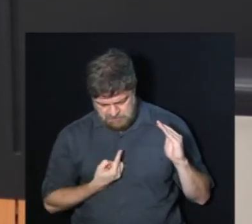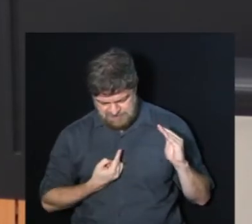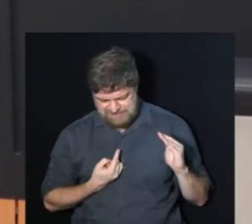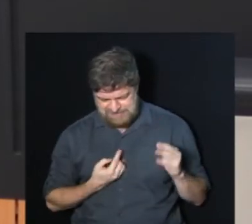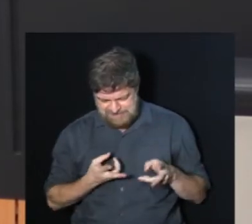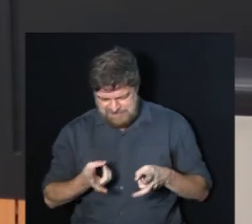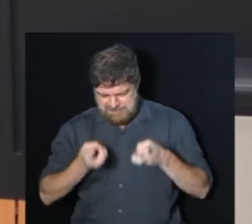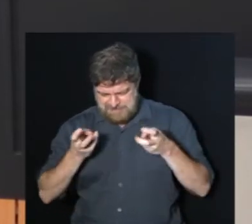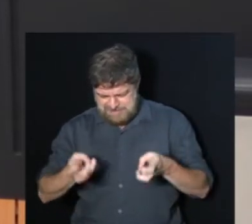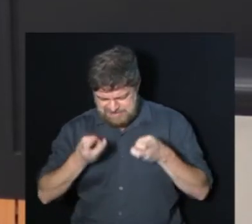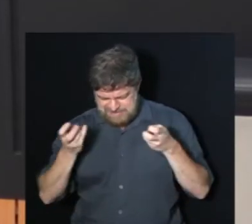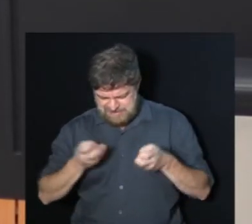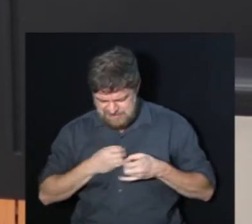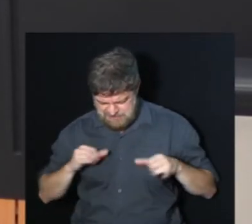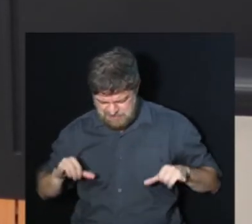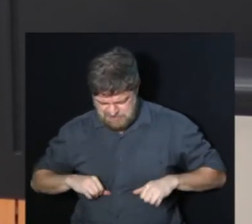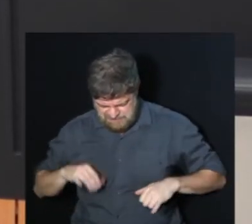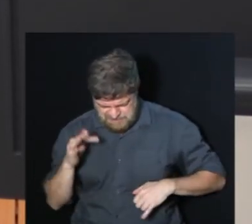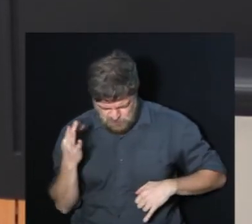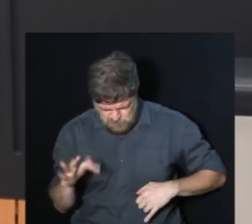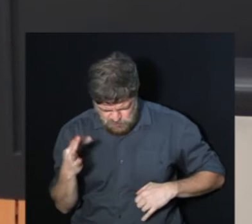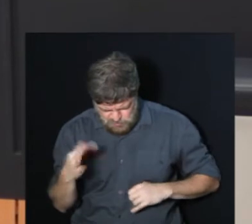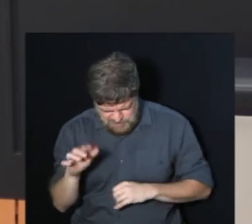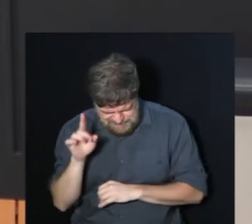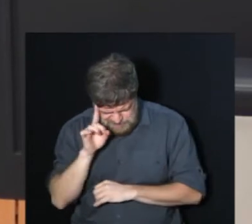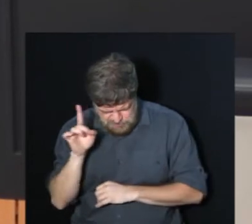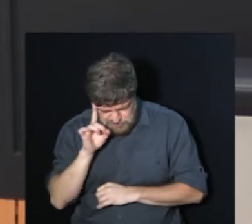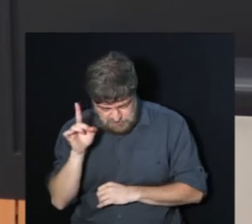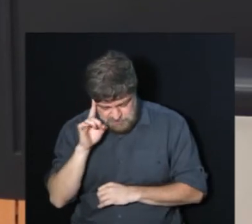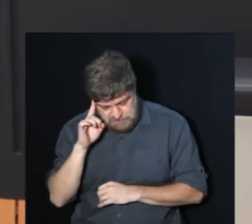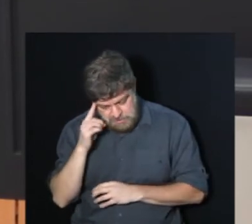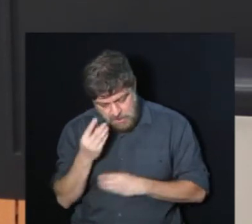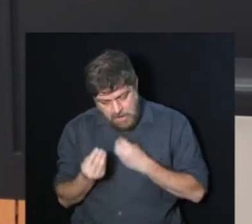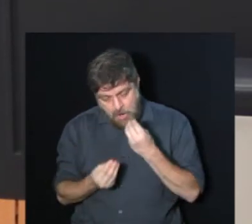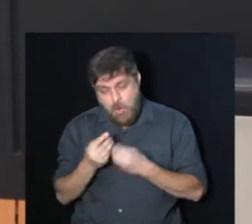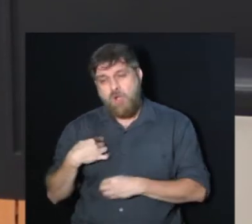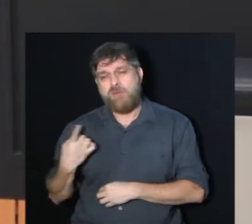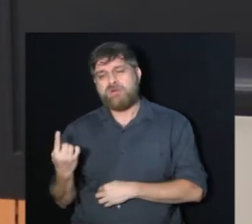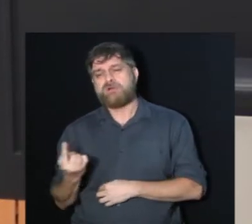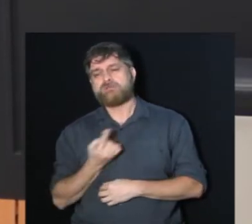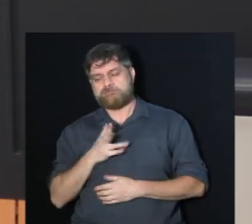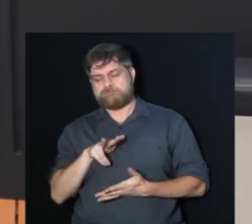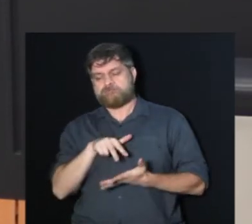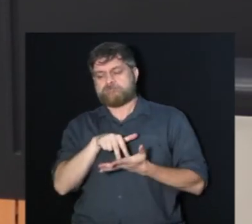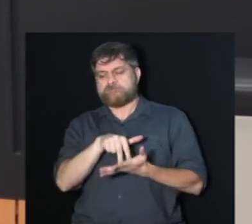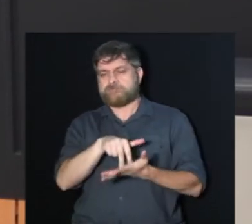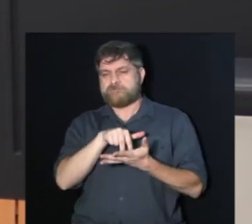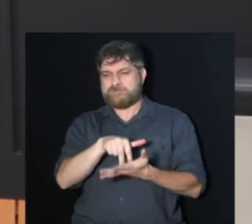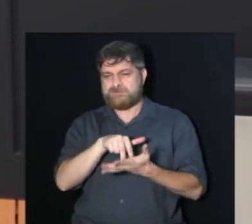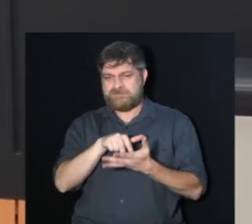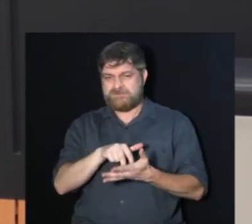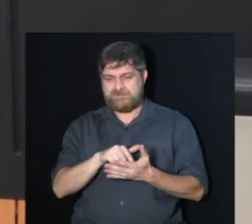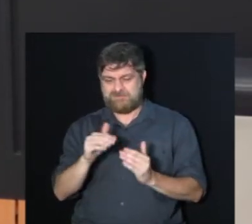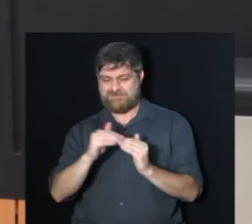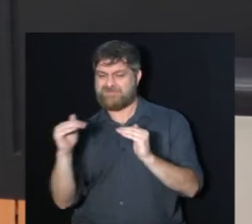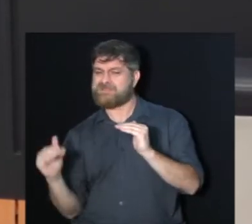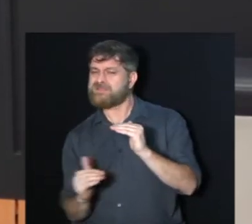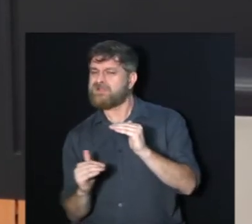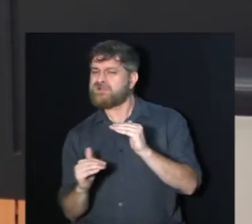dores e sofrimentos todos os dias, como estamos nos posicionando diante dessa